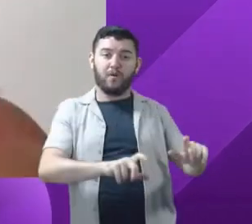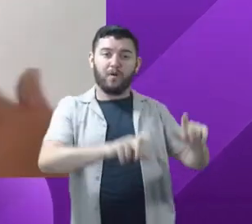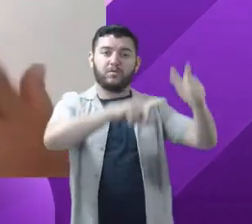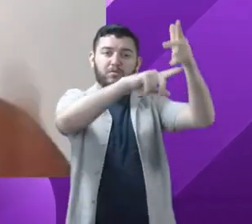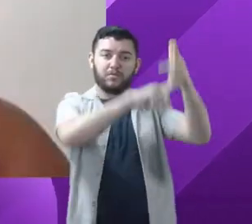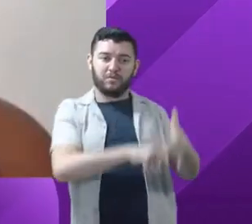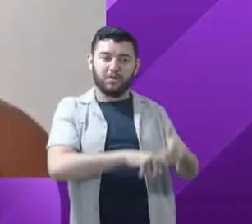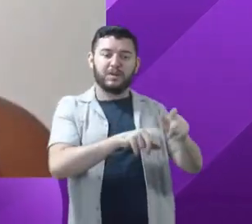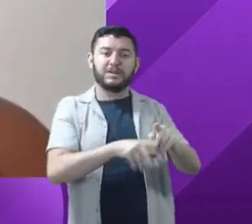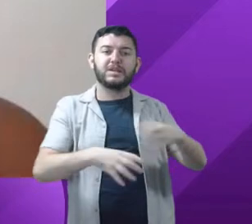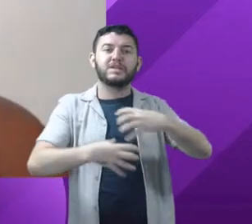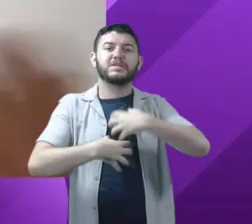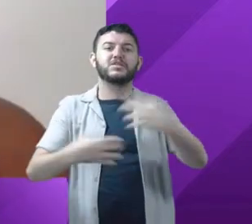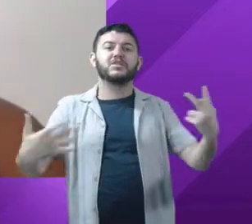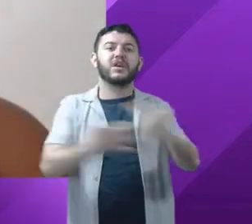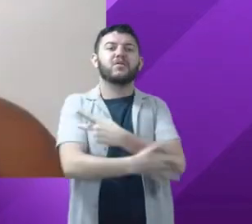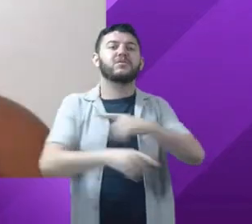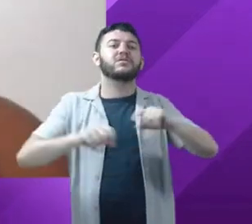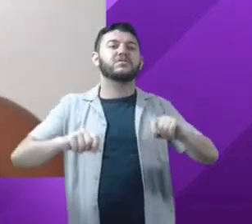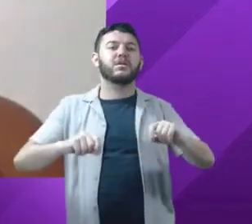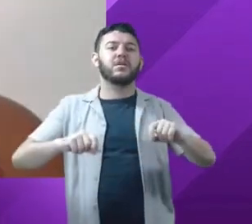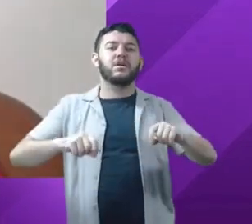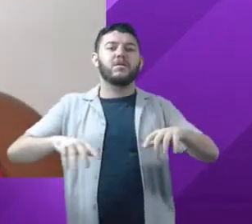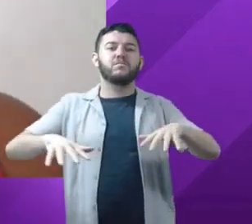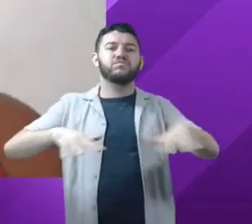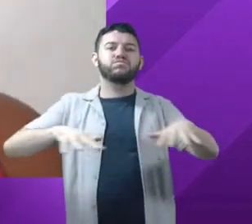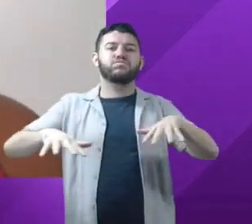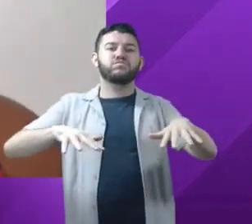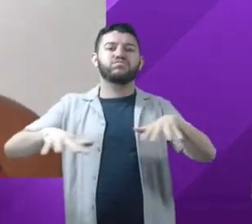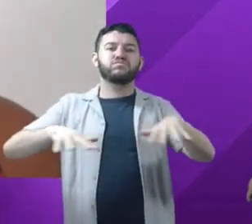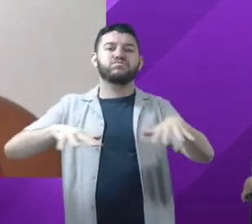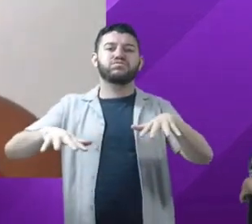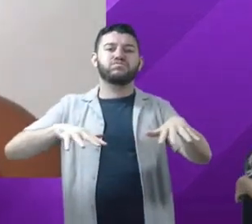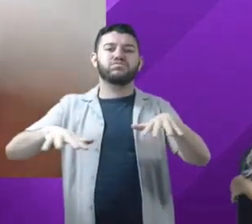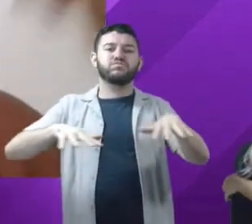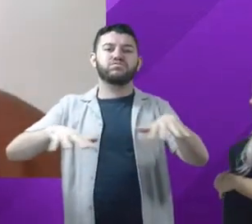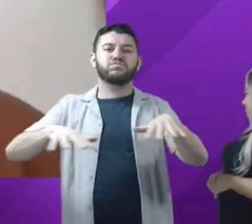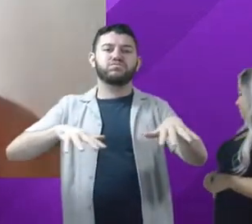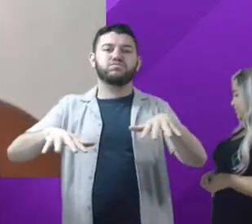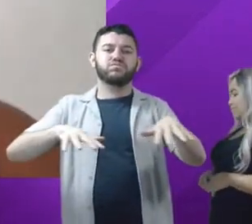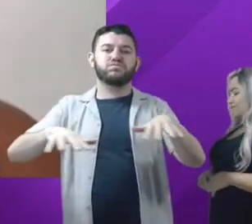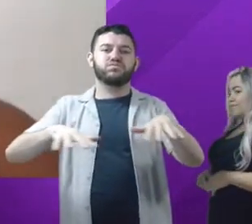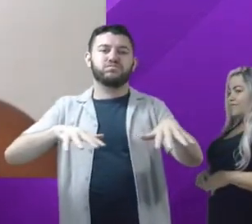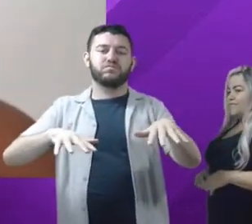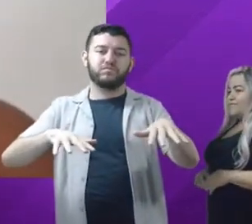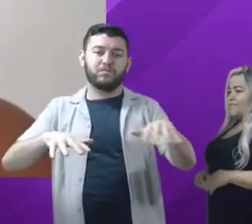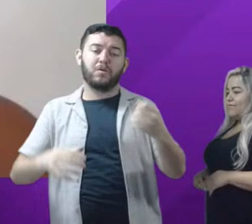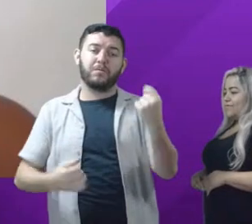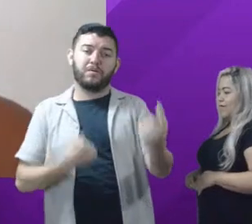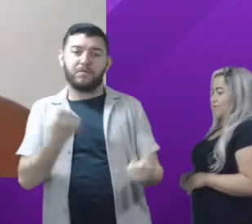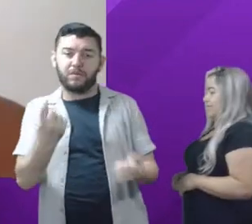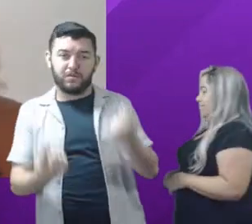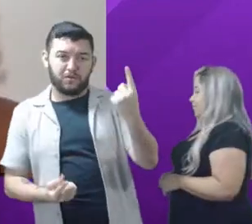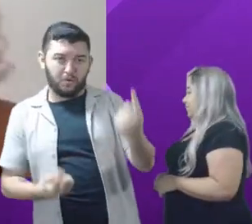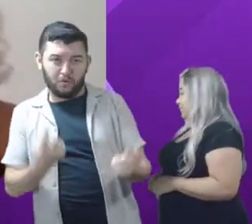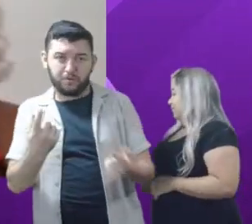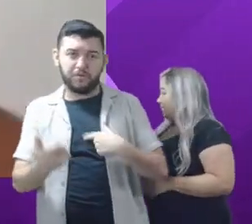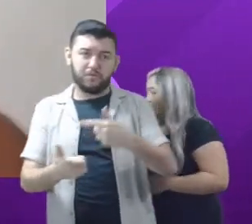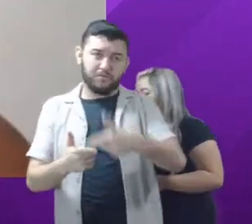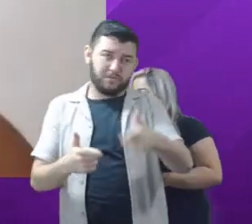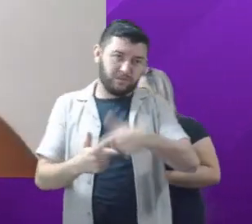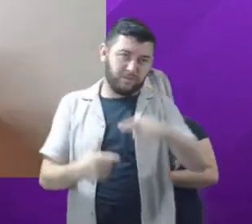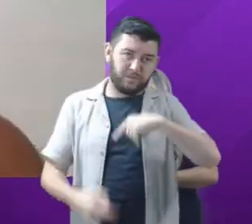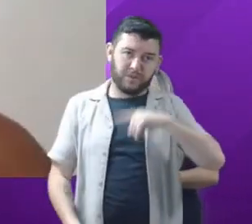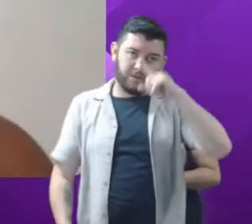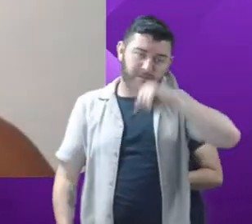sentiram e algumas vezes ainda sentem, né, o solo tremer, algumas rachaduras grandes, mas que,